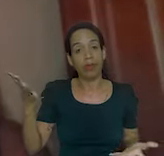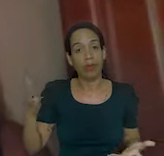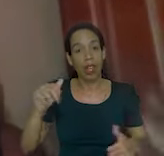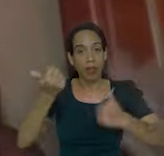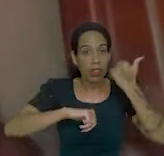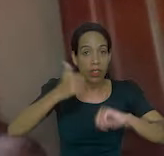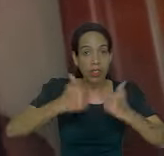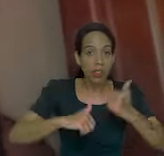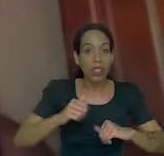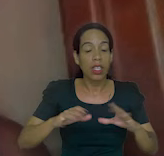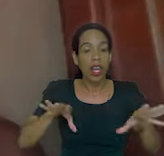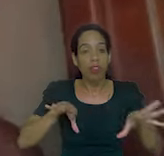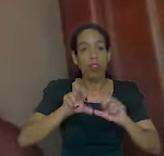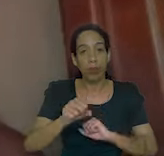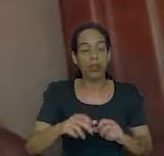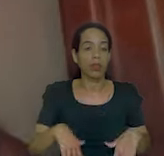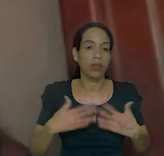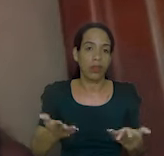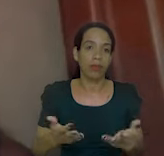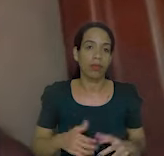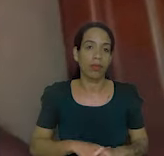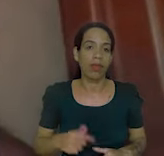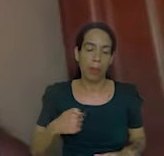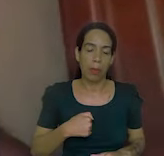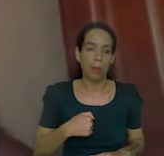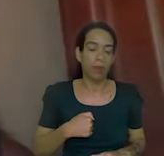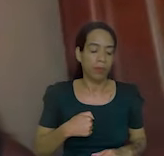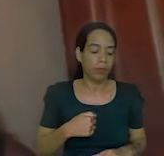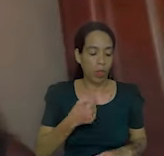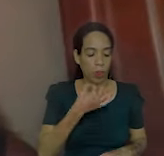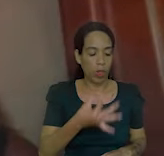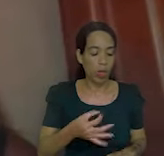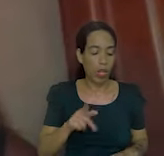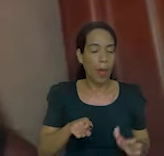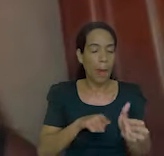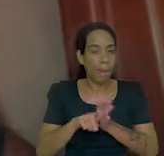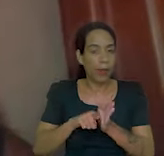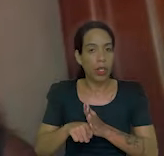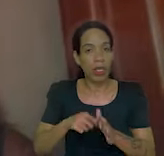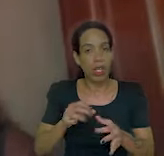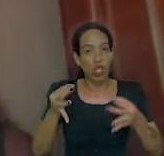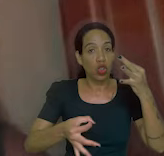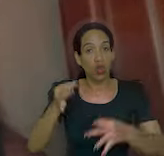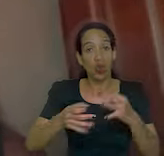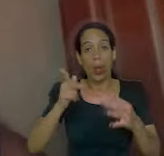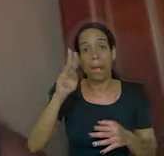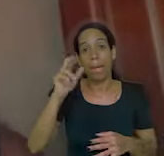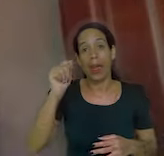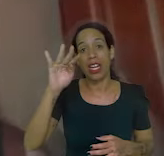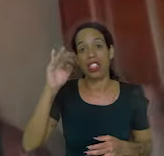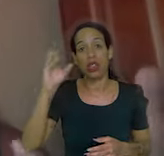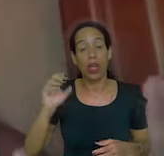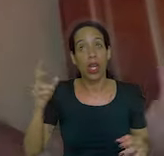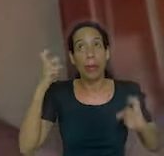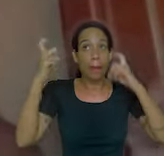na avaliação quanto na formação. Então, assim, para mim, o que se busca hoje em dia são juízes práticos, juízes